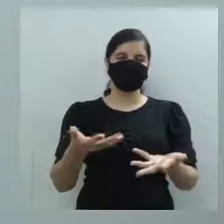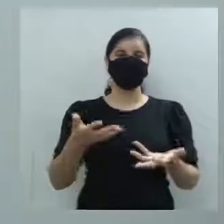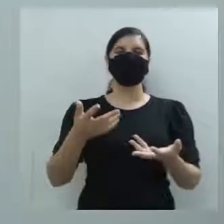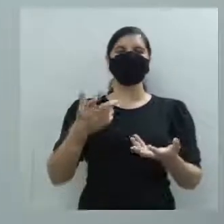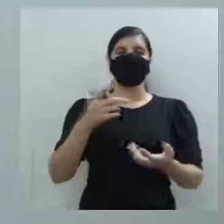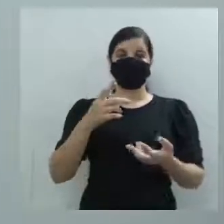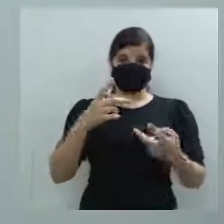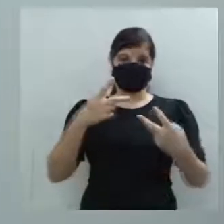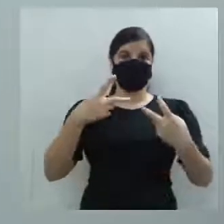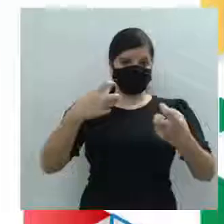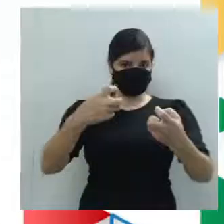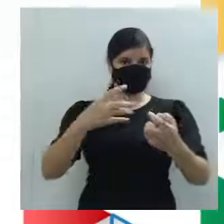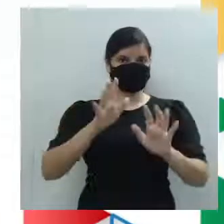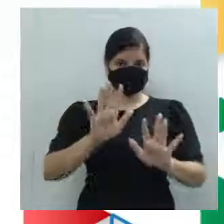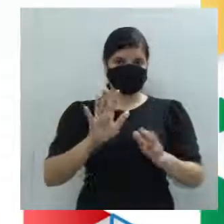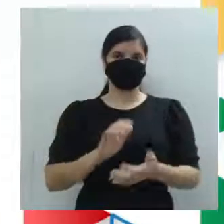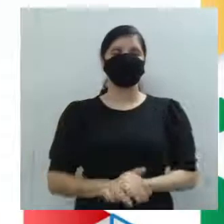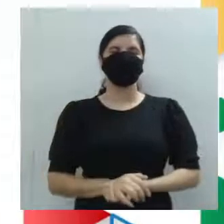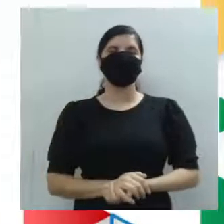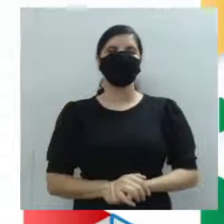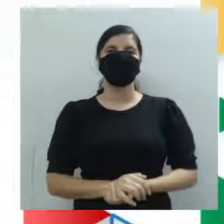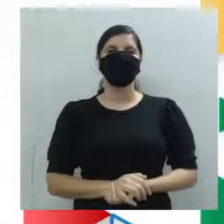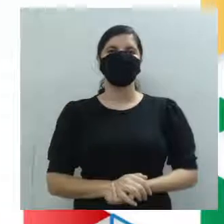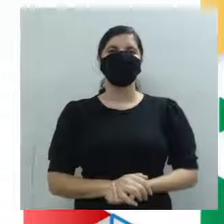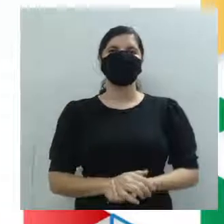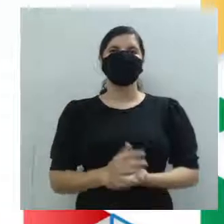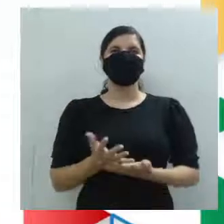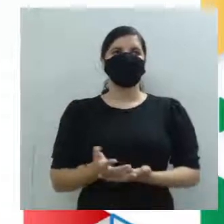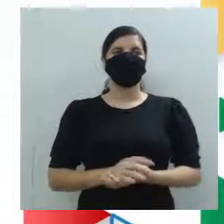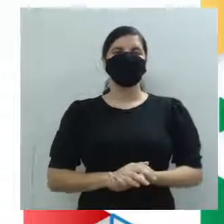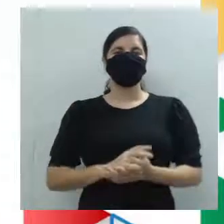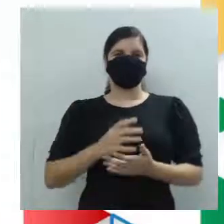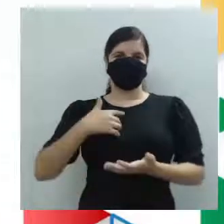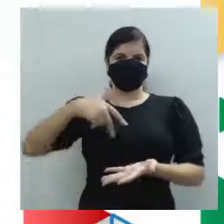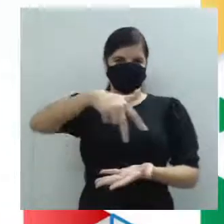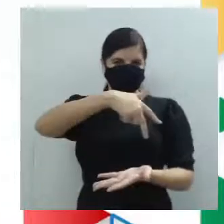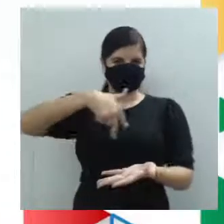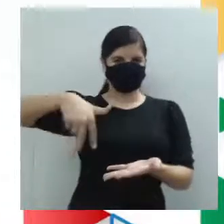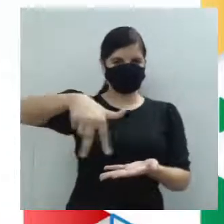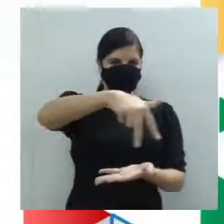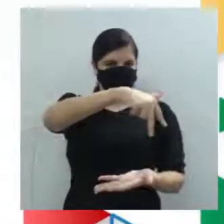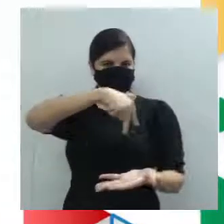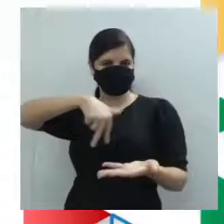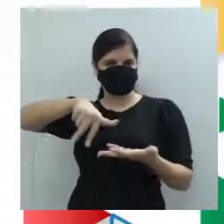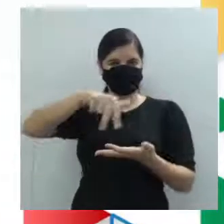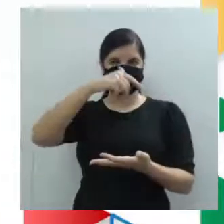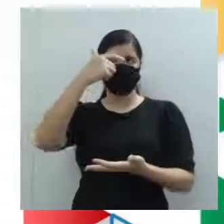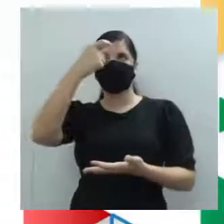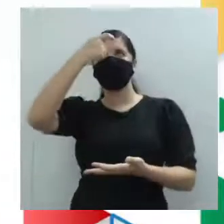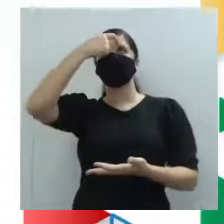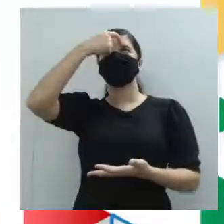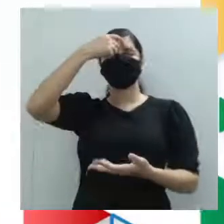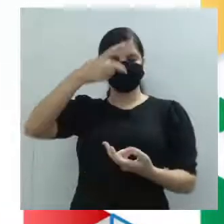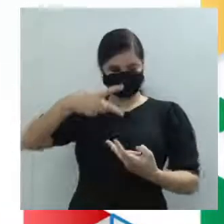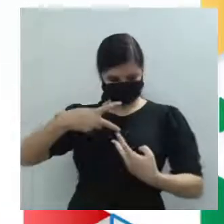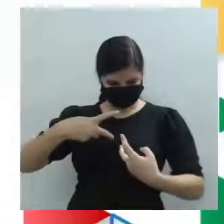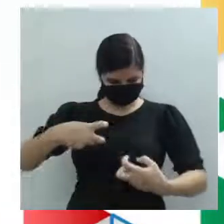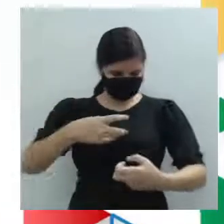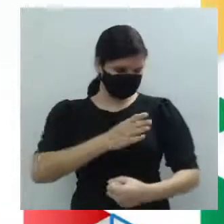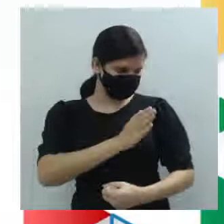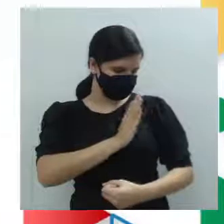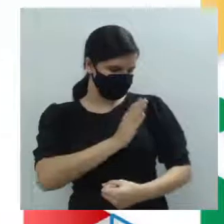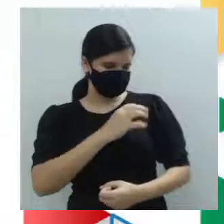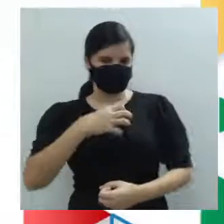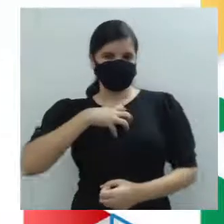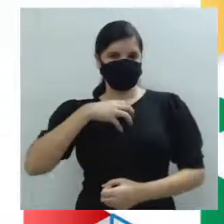ponto. Prestem bem atenção. Olhando para a tela, nós temos: quando eu danço, minha mente percebe, o meu coração